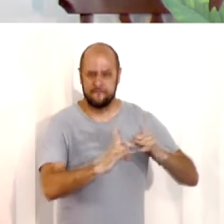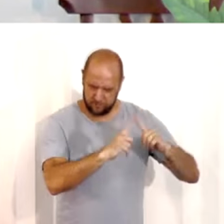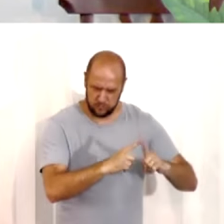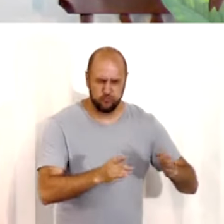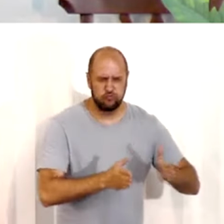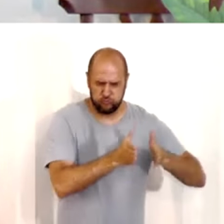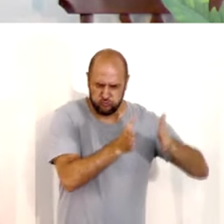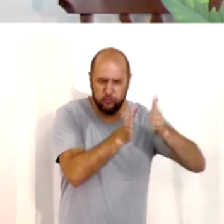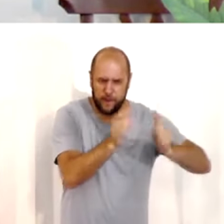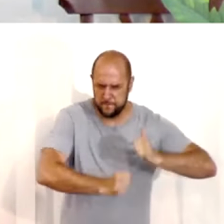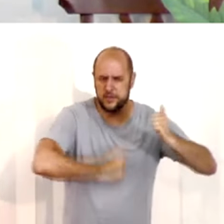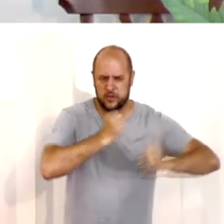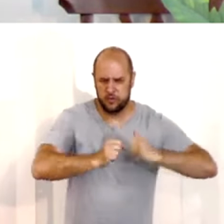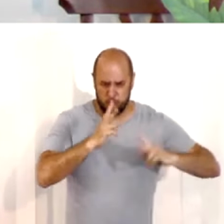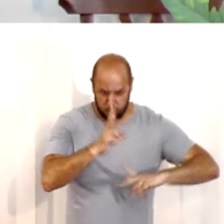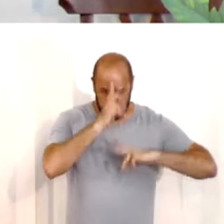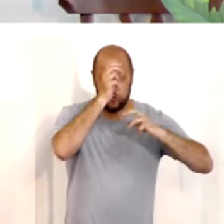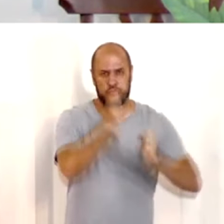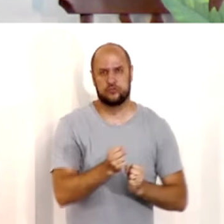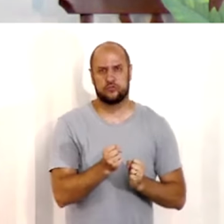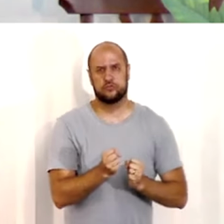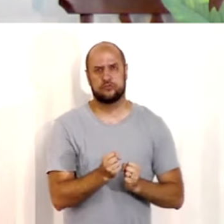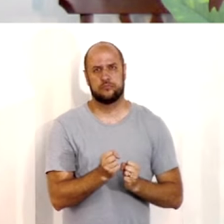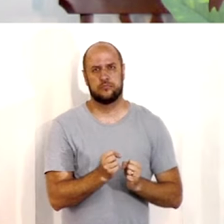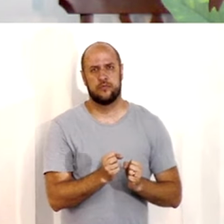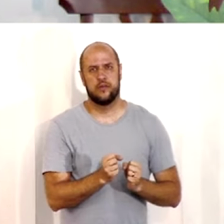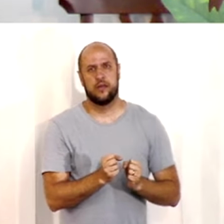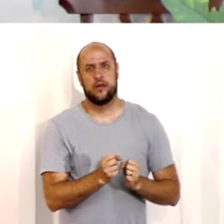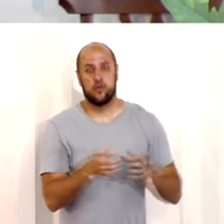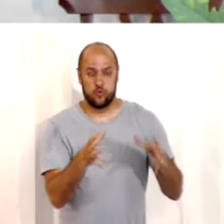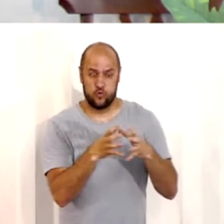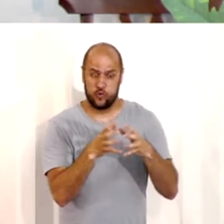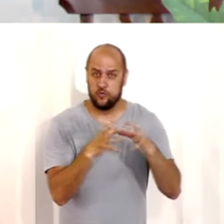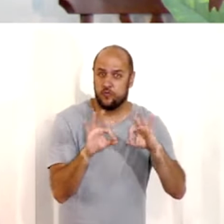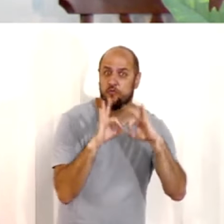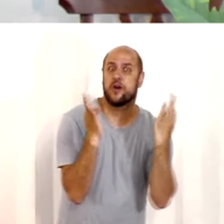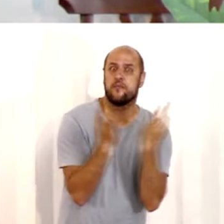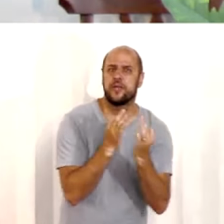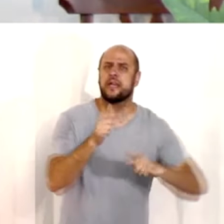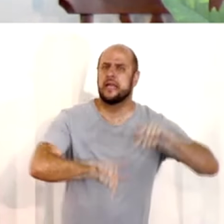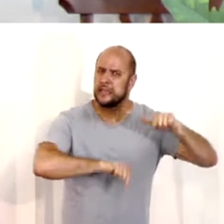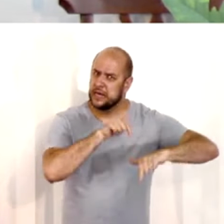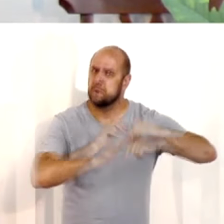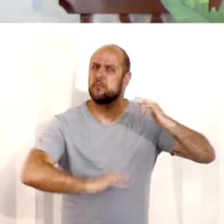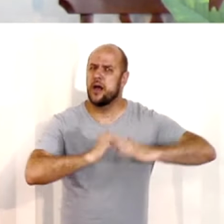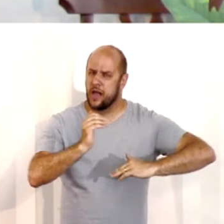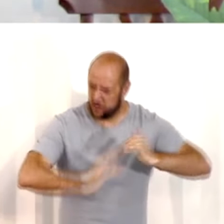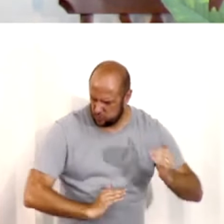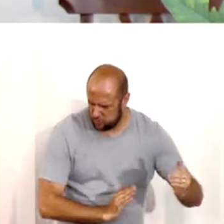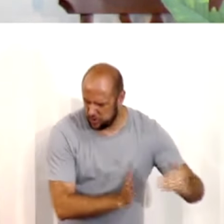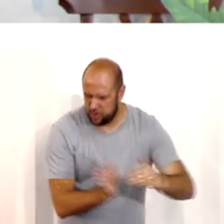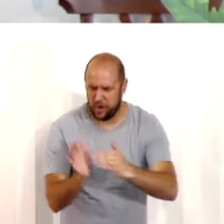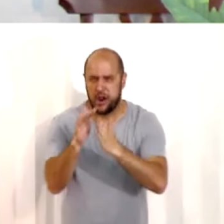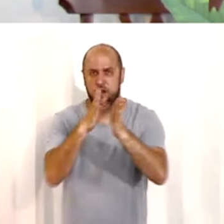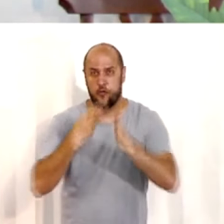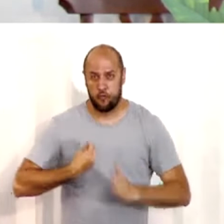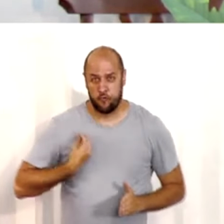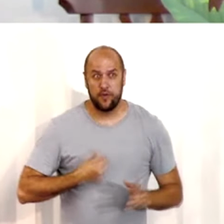cristã. Havia um grupo de famílias que fazia da sua carreira cristã o seu testemunho na sua